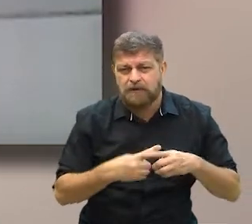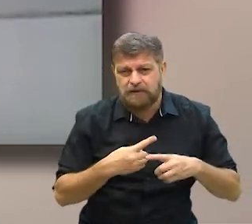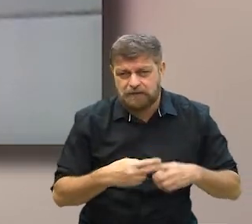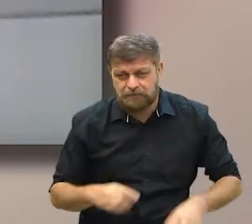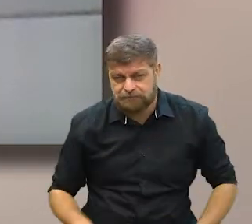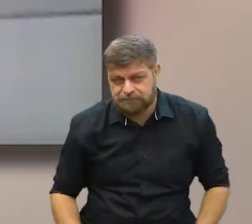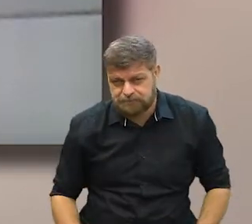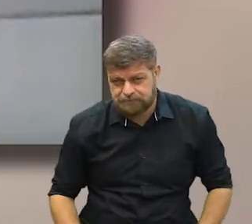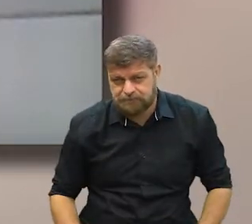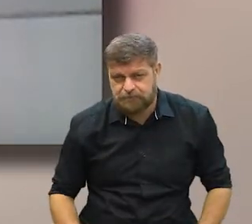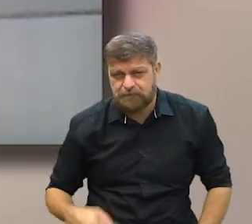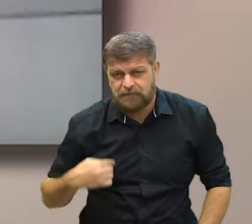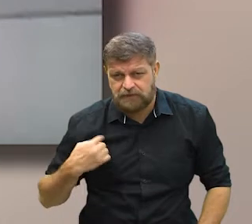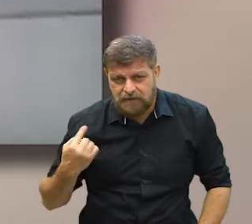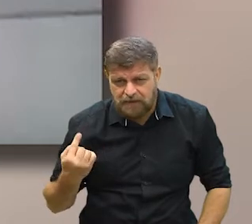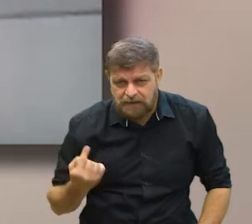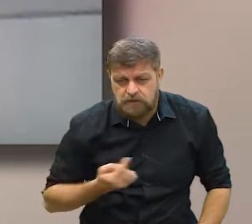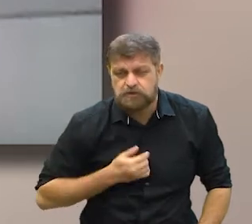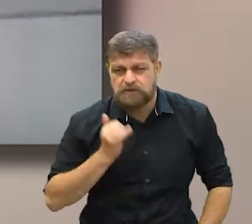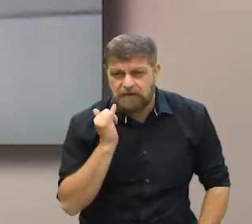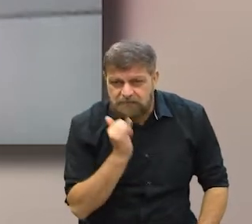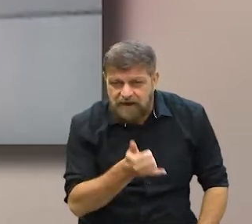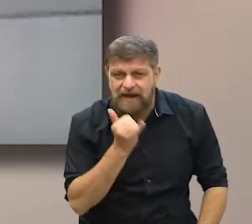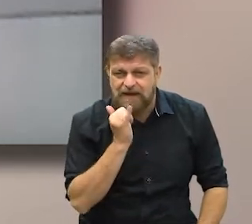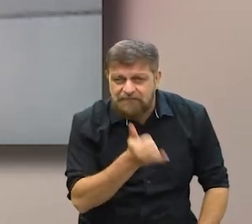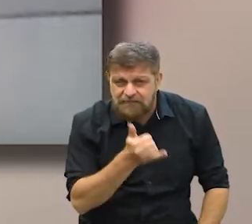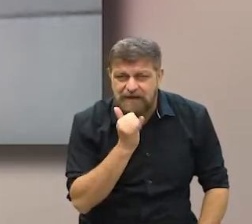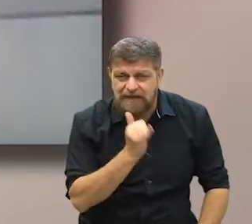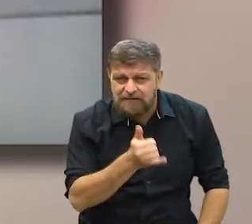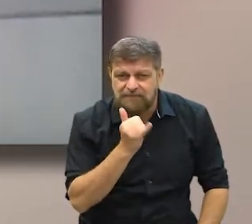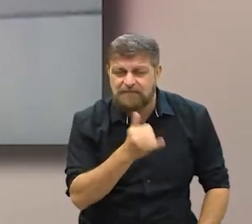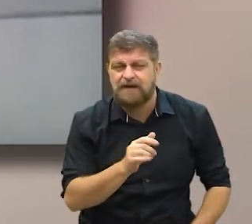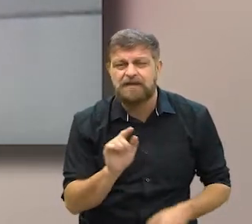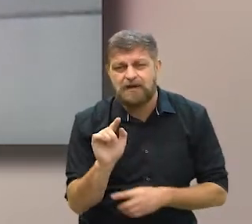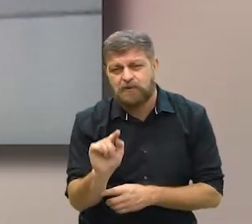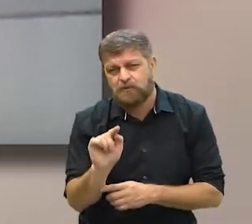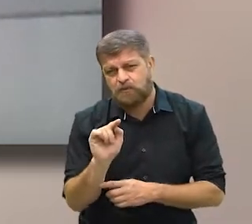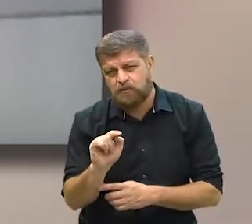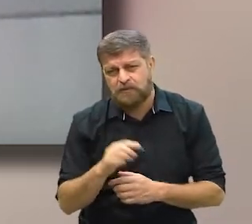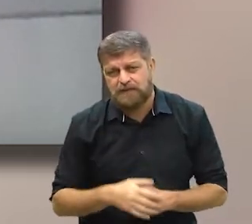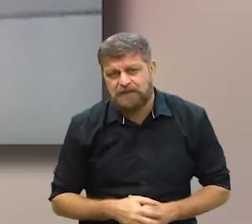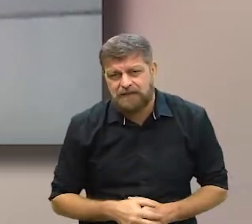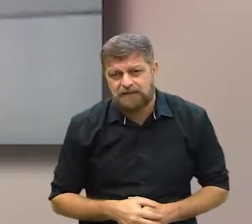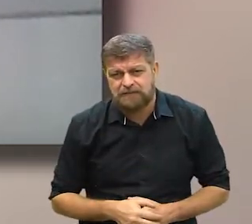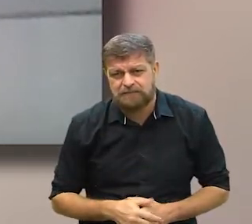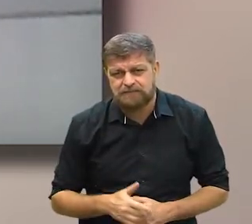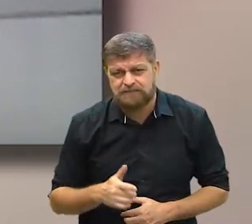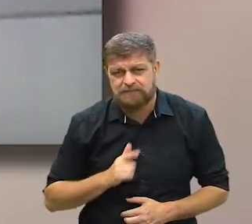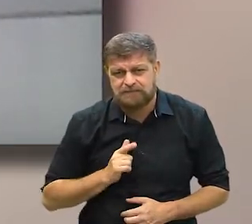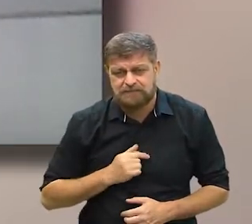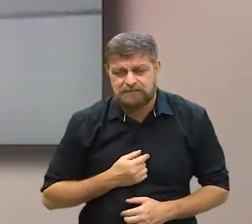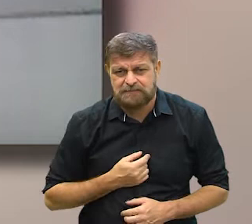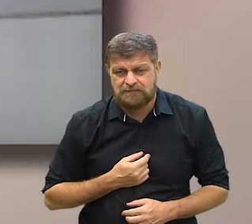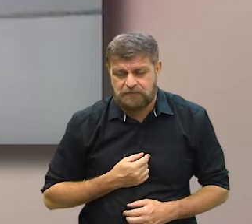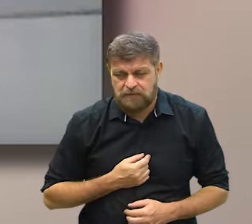correta. Por quê? Por que a gente bate tanto que não é para dar